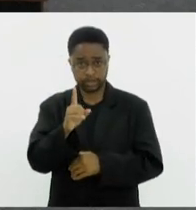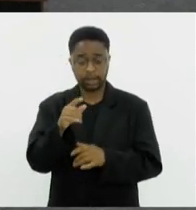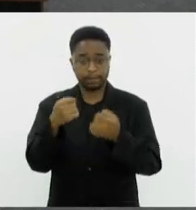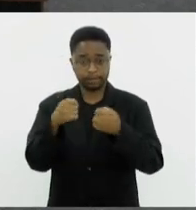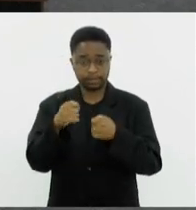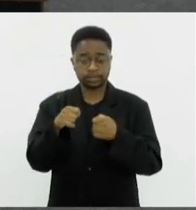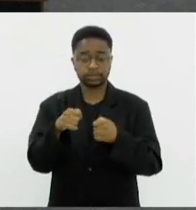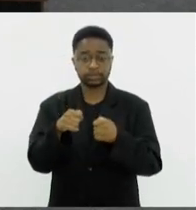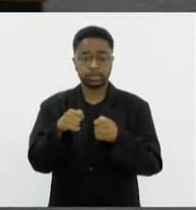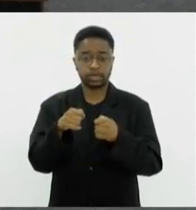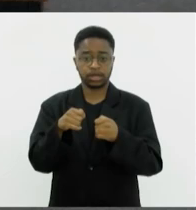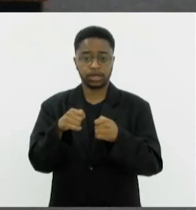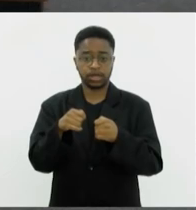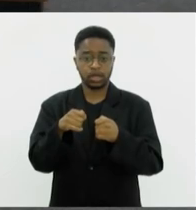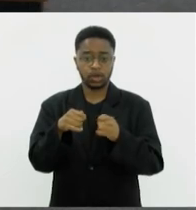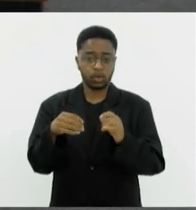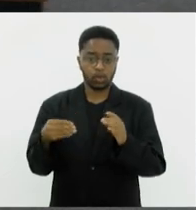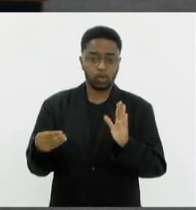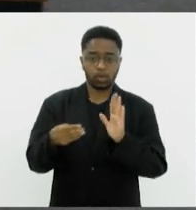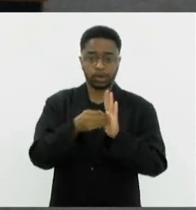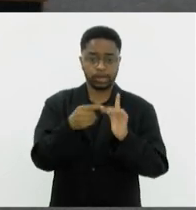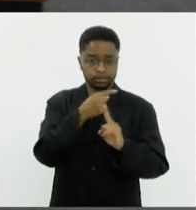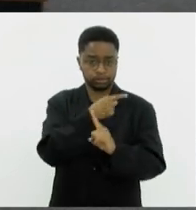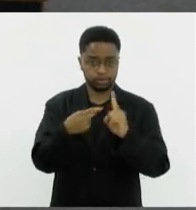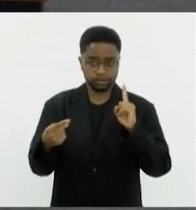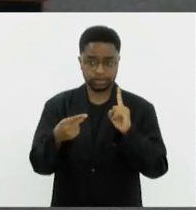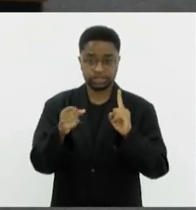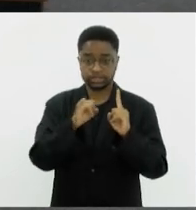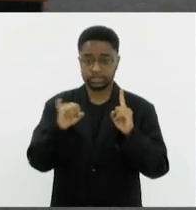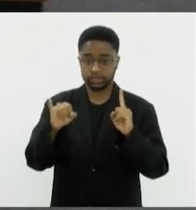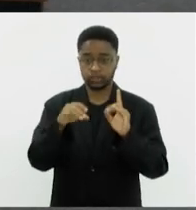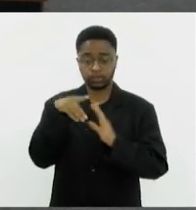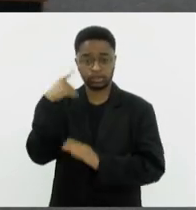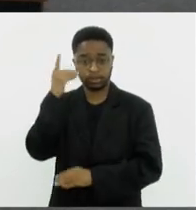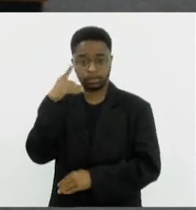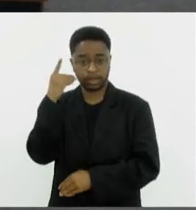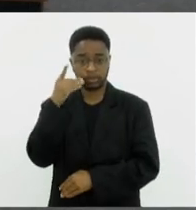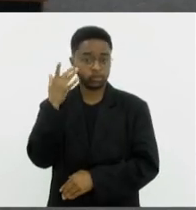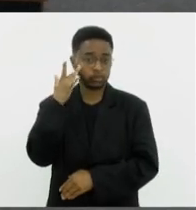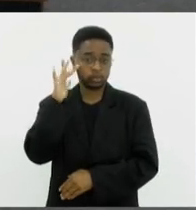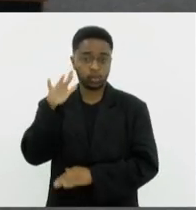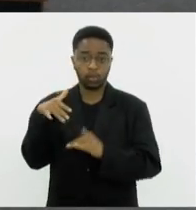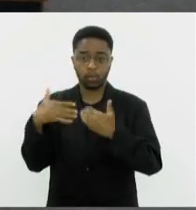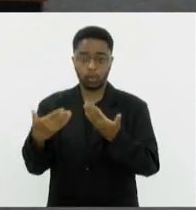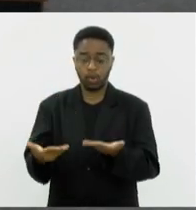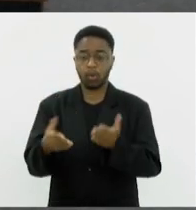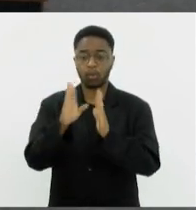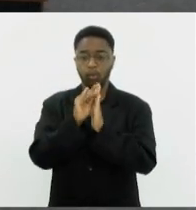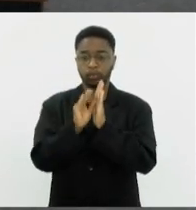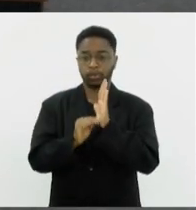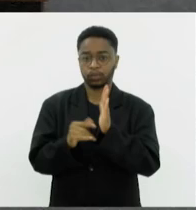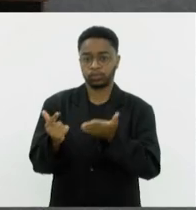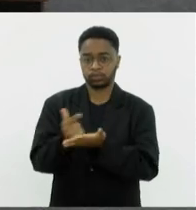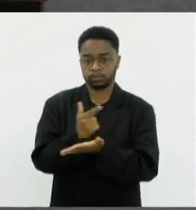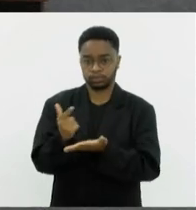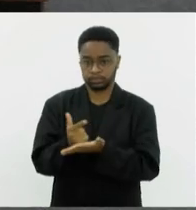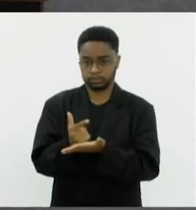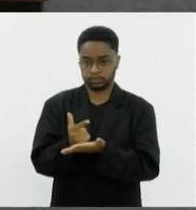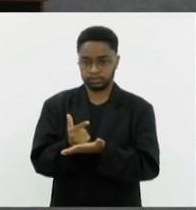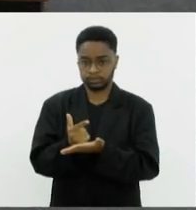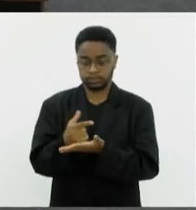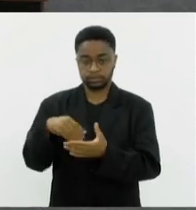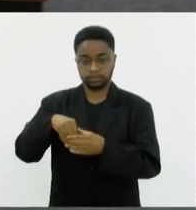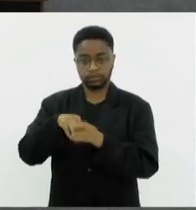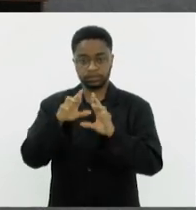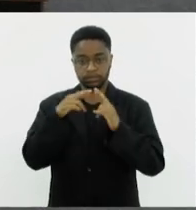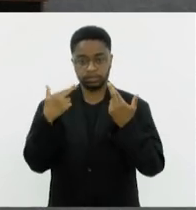censura sem que os deputados tenham sequer conhecimento do conjunto da obra, numa reunião